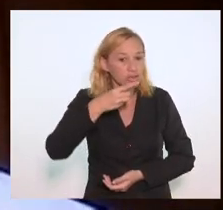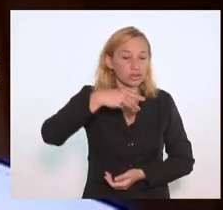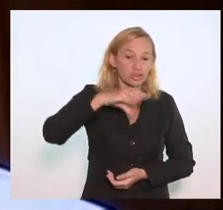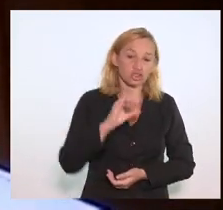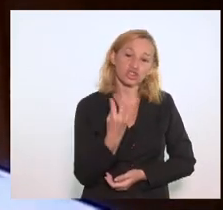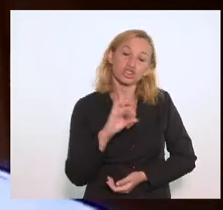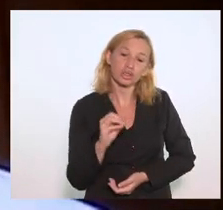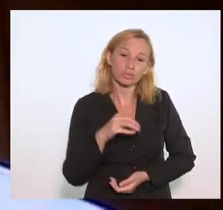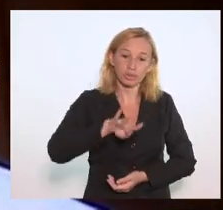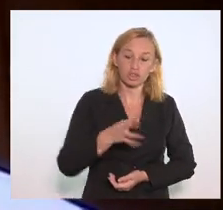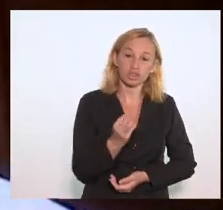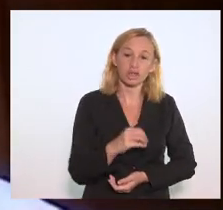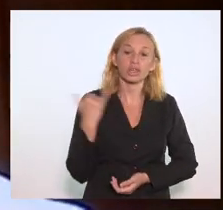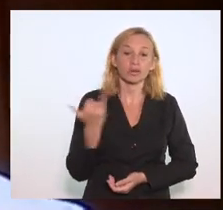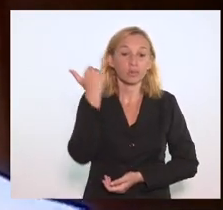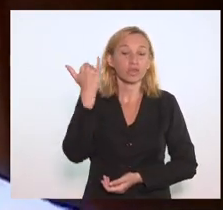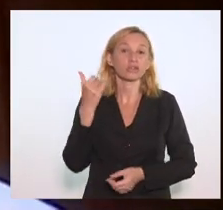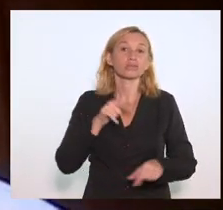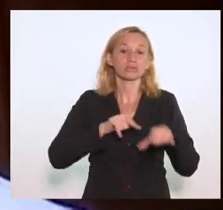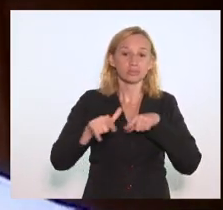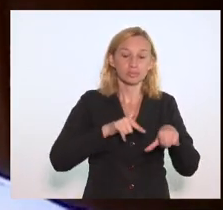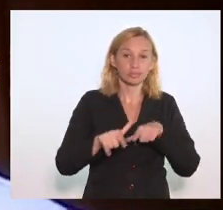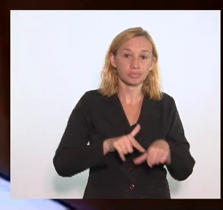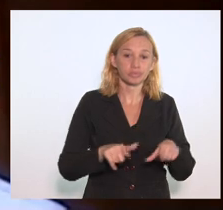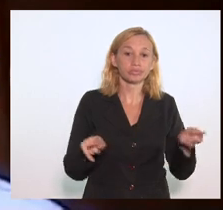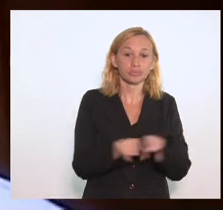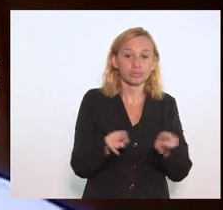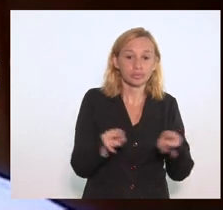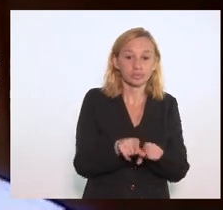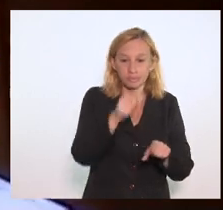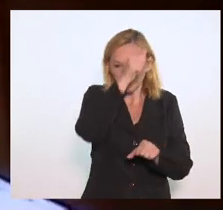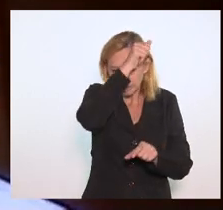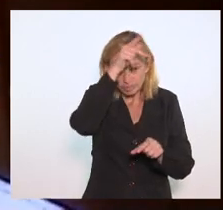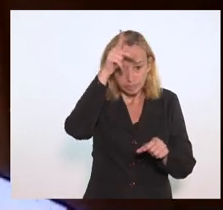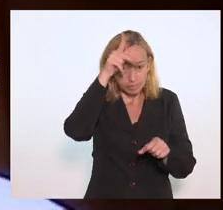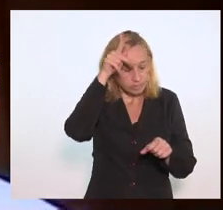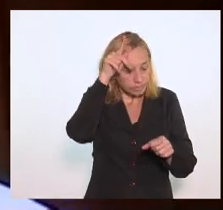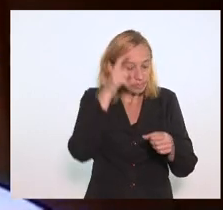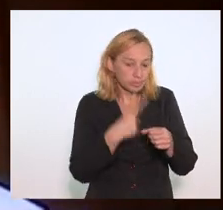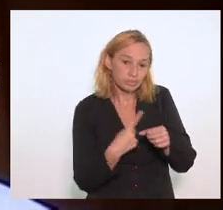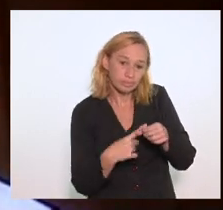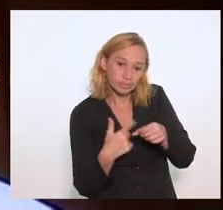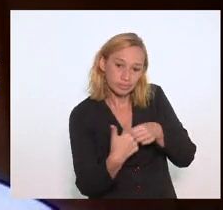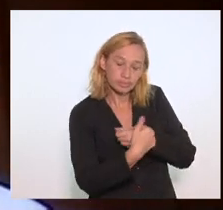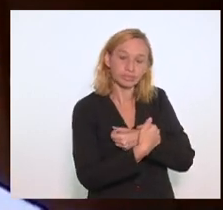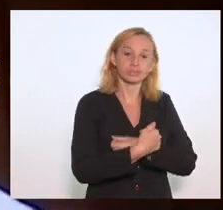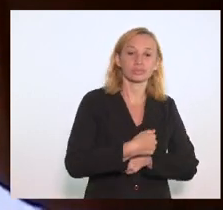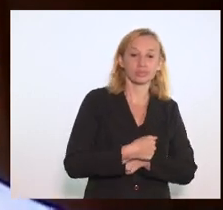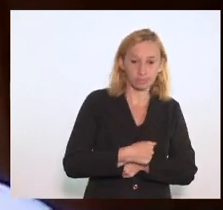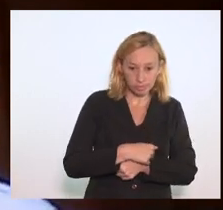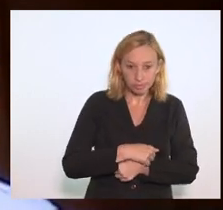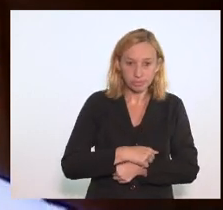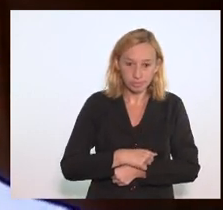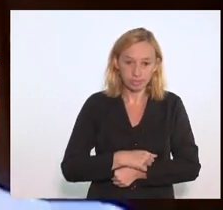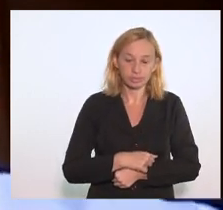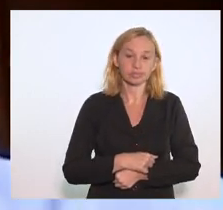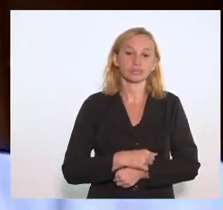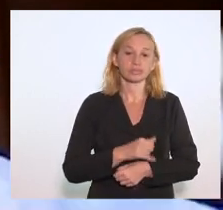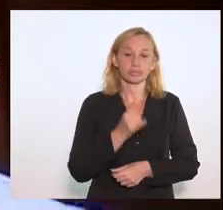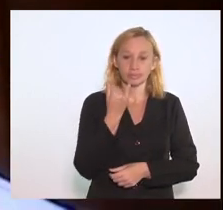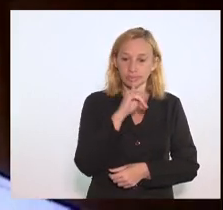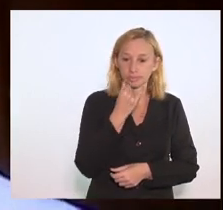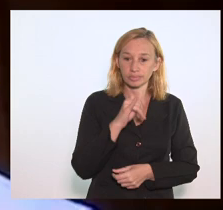é muito importante também esse trabalho para os municípios fluminenses. Os municípios não podem ser surpreendidos a